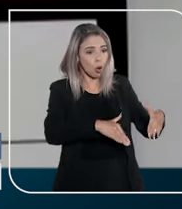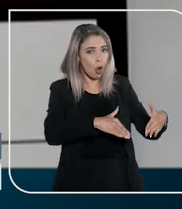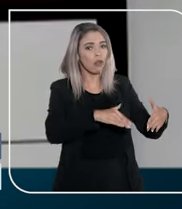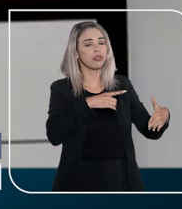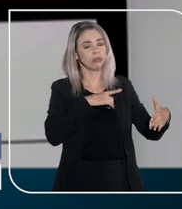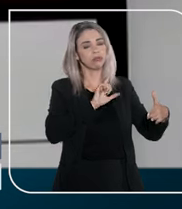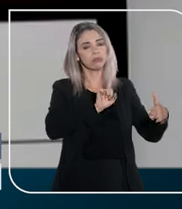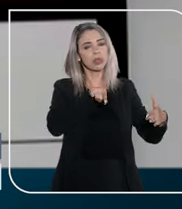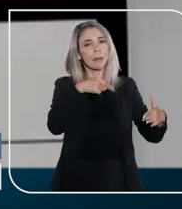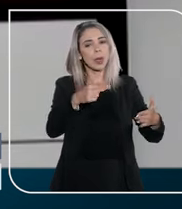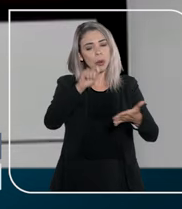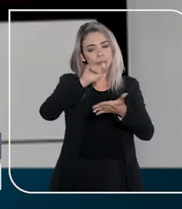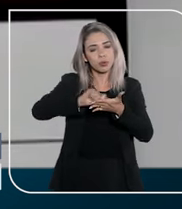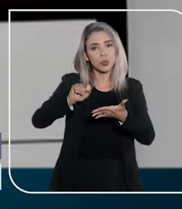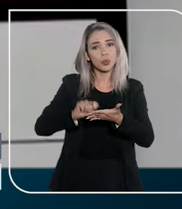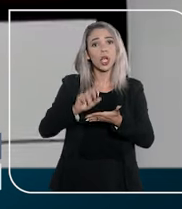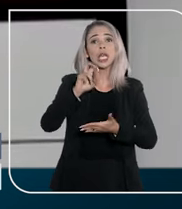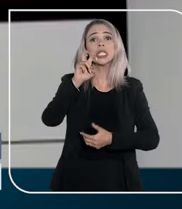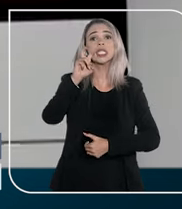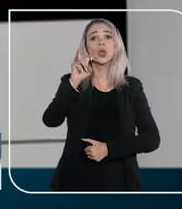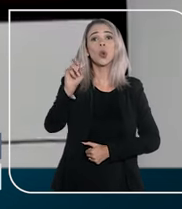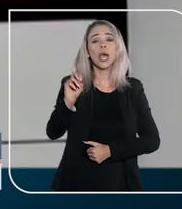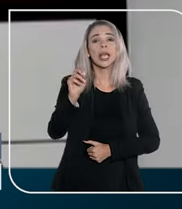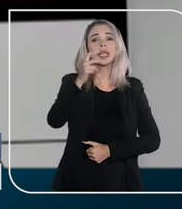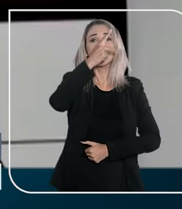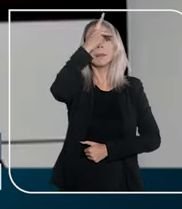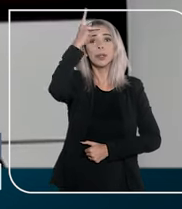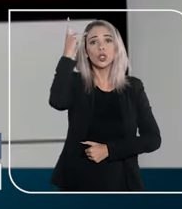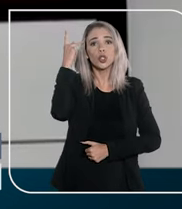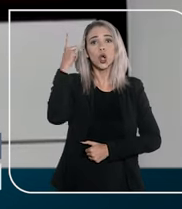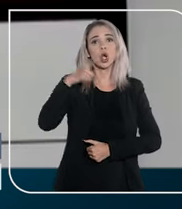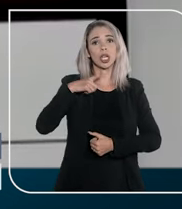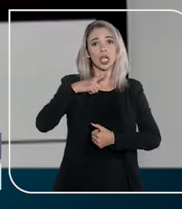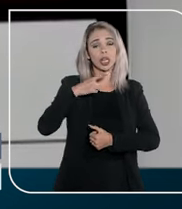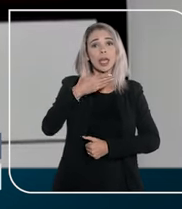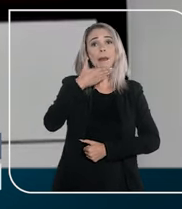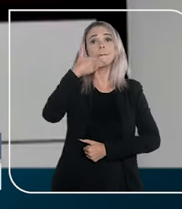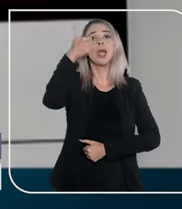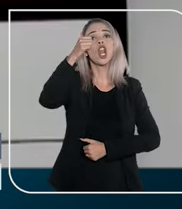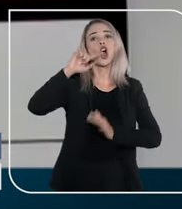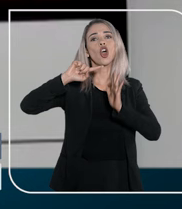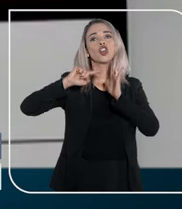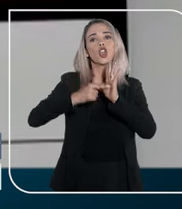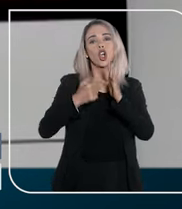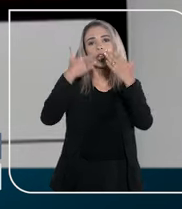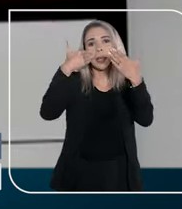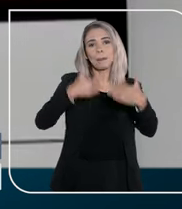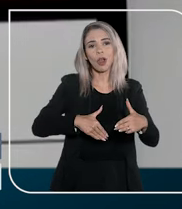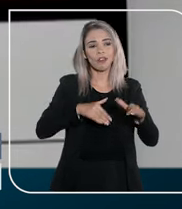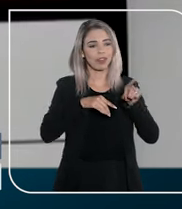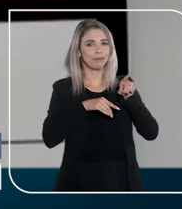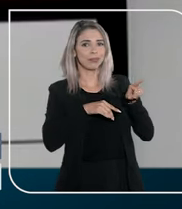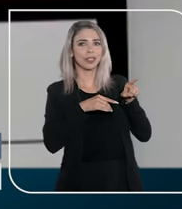discursiva os 50 melhores candidatos que obtiverem, claro, a melhor nota na prova objetiva.